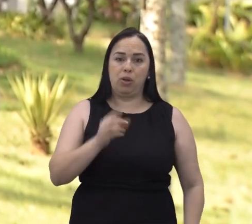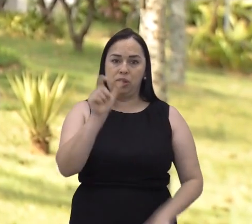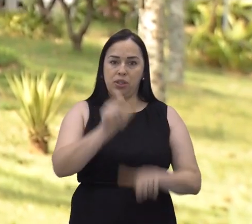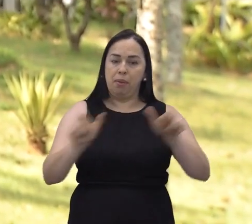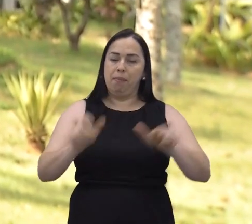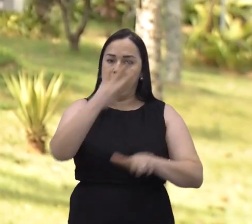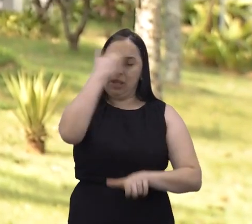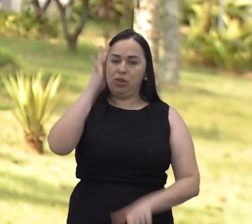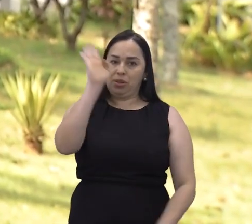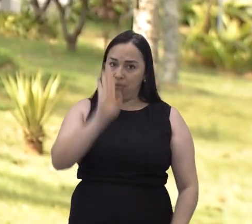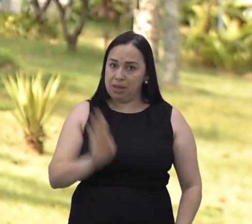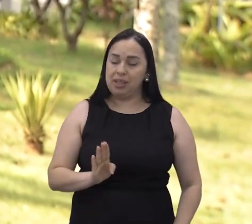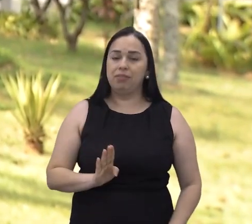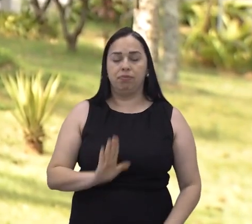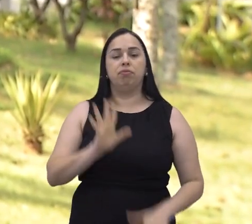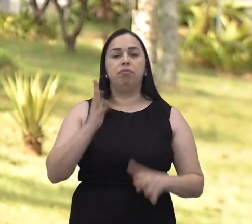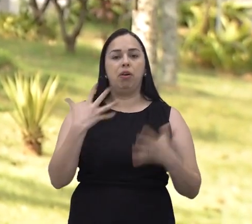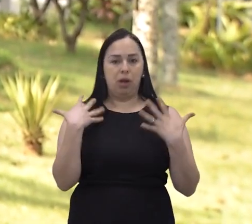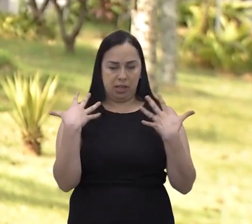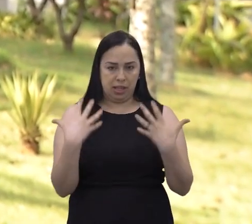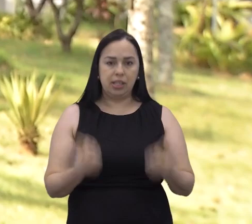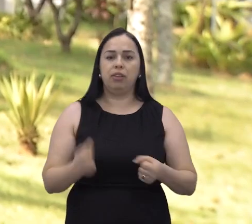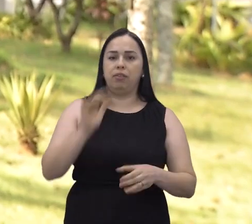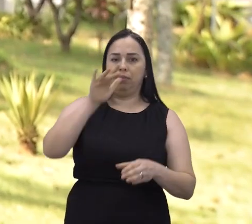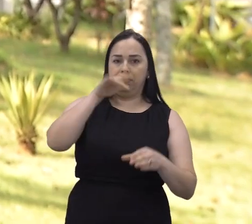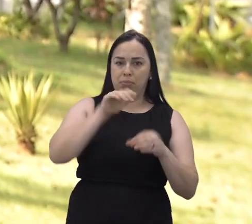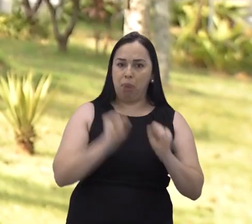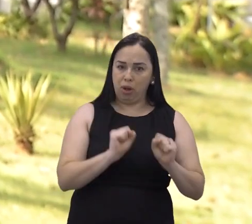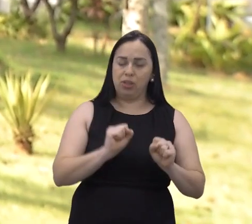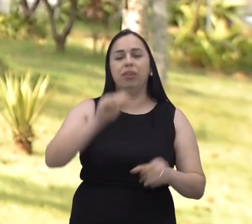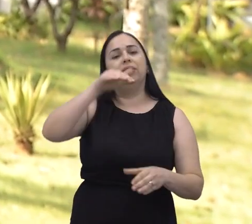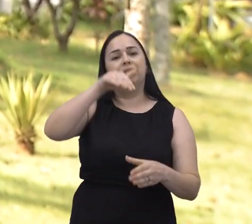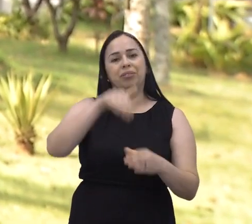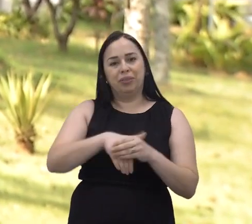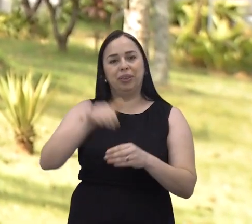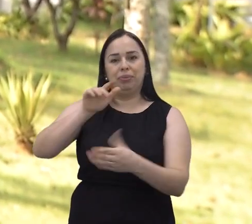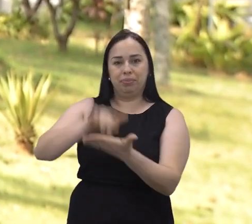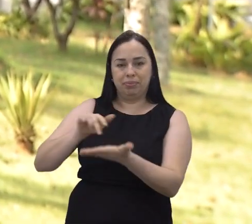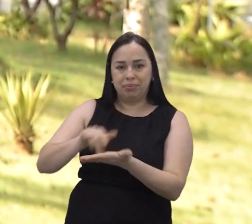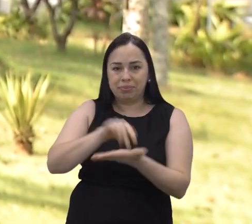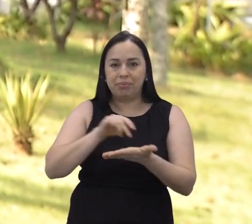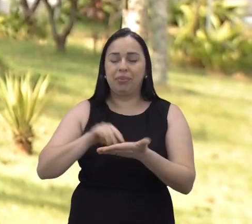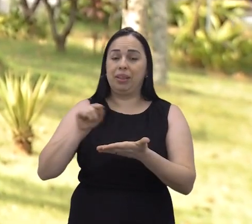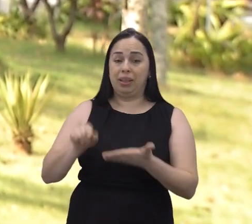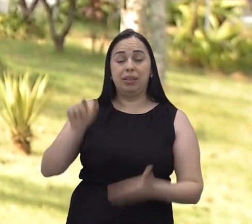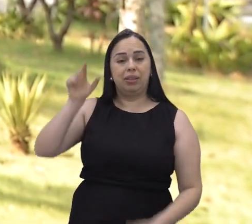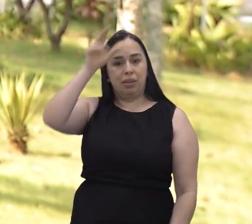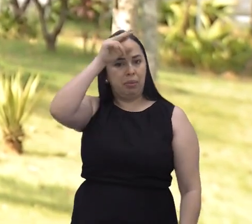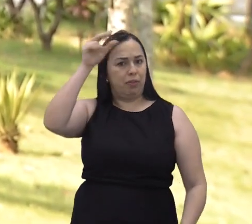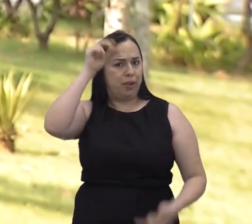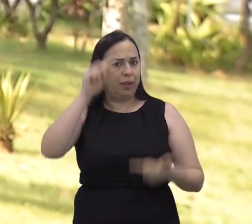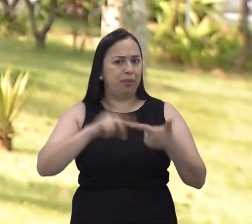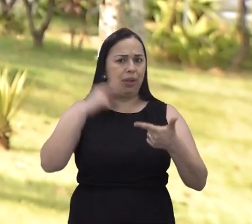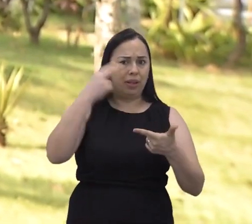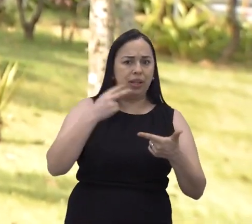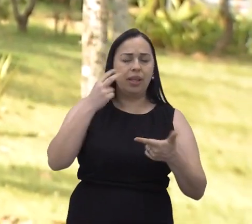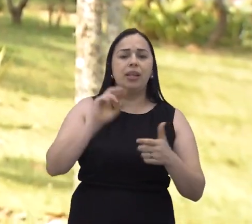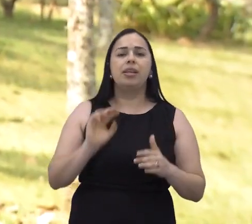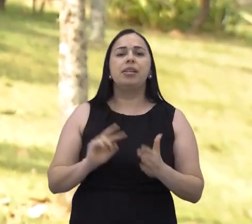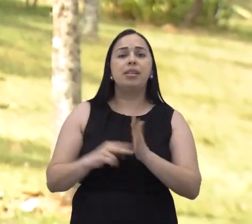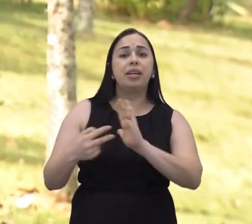milhões de brasileiros estão aptos para eleger prefeitos, vice-prefeitos e vereadores. O número representa um aumento